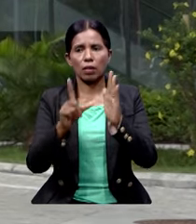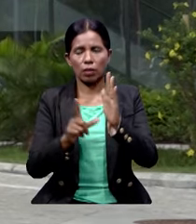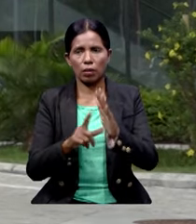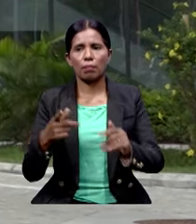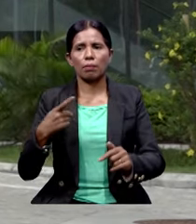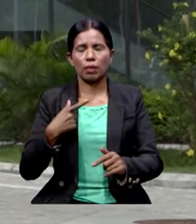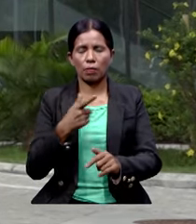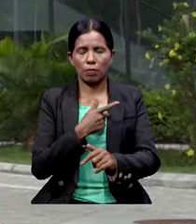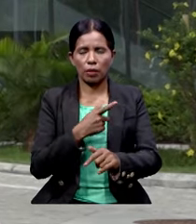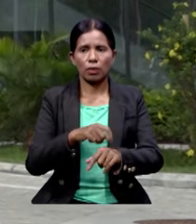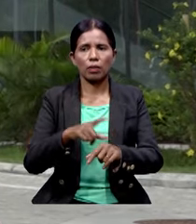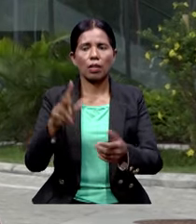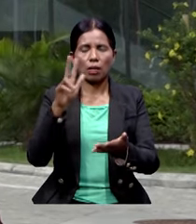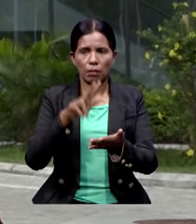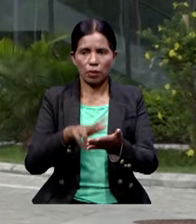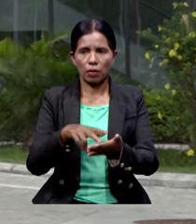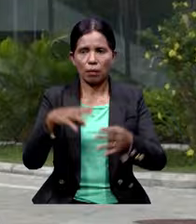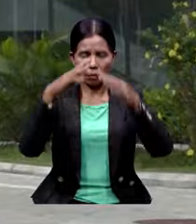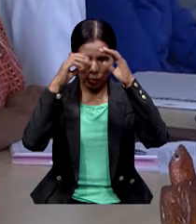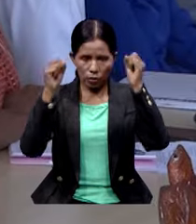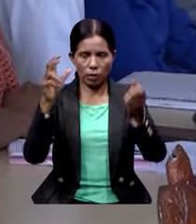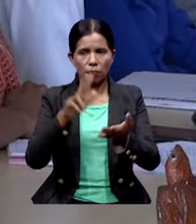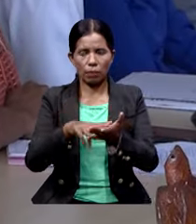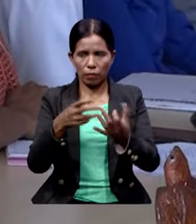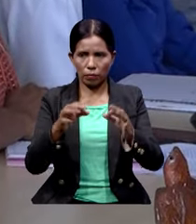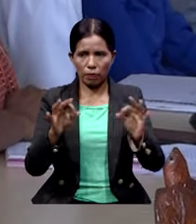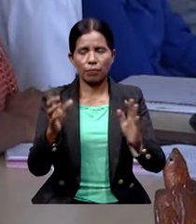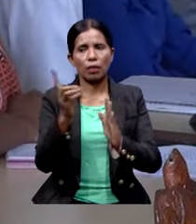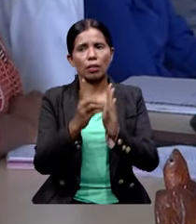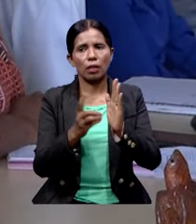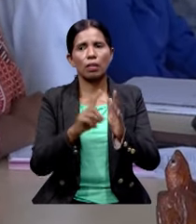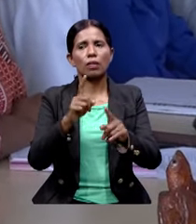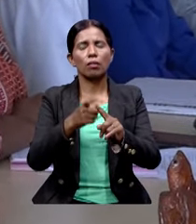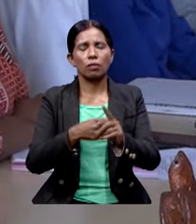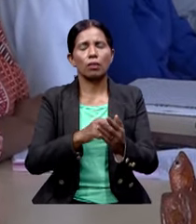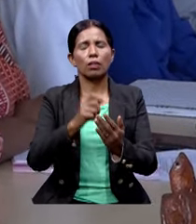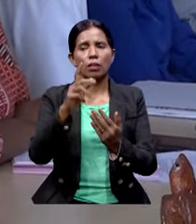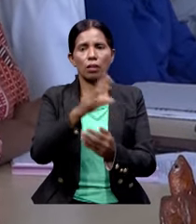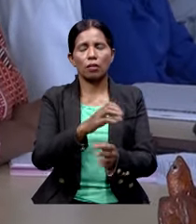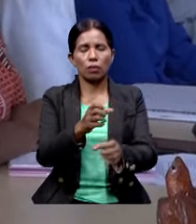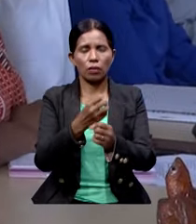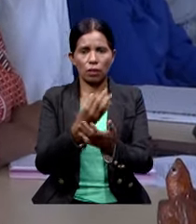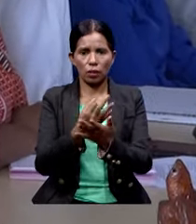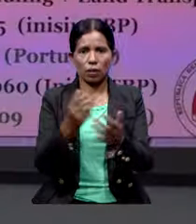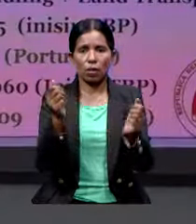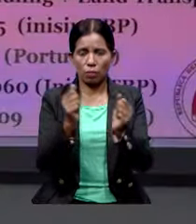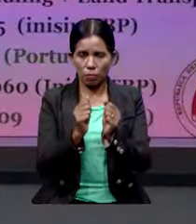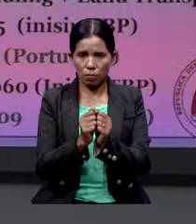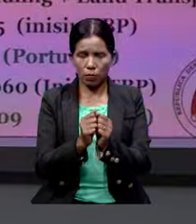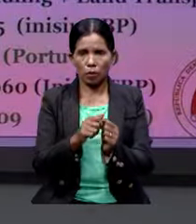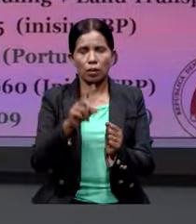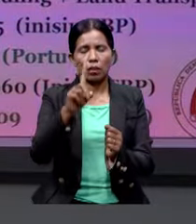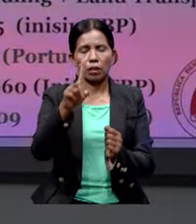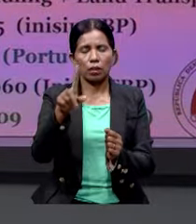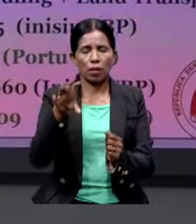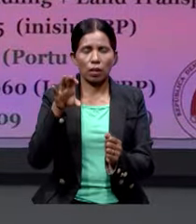parlamento aprova na no presidente promulga. Tuirdados kada fulang Porto Baya Tibar rekolya reseita hamutuk rihun atusida, no